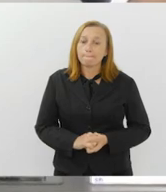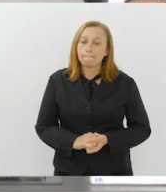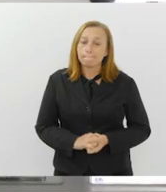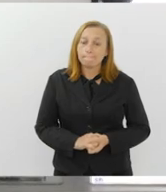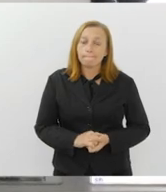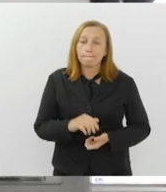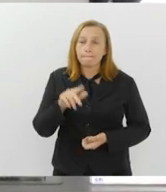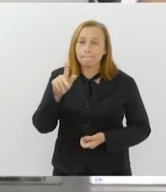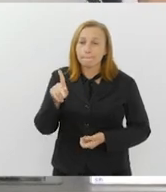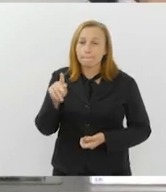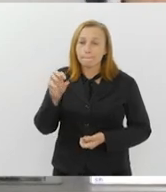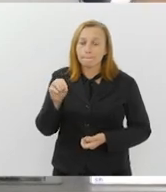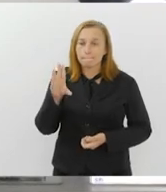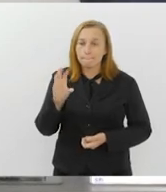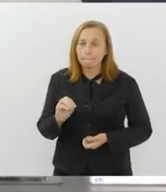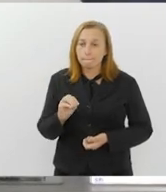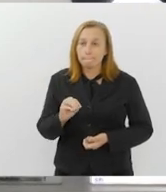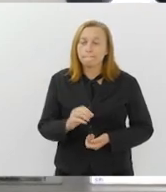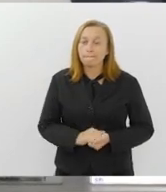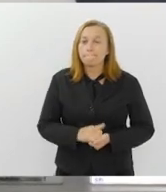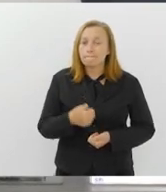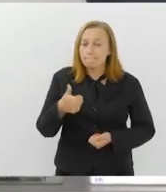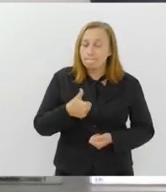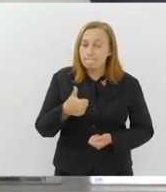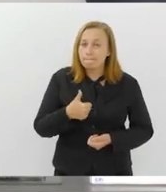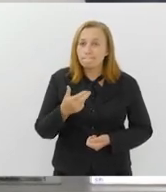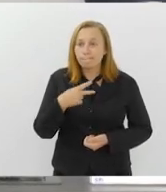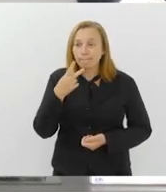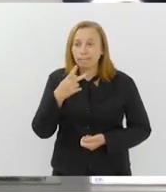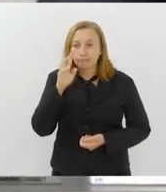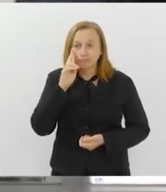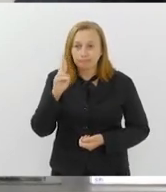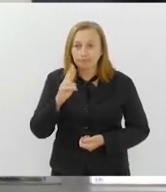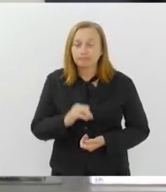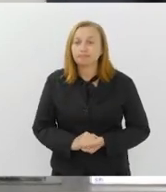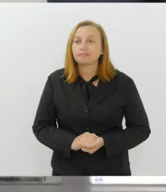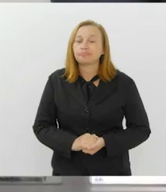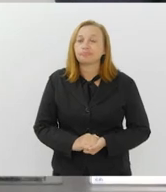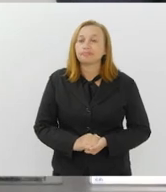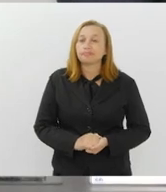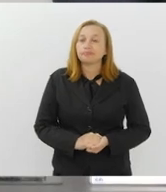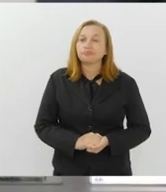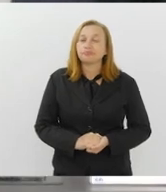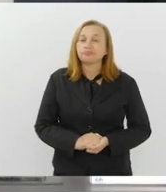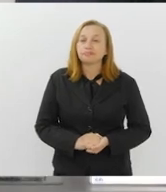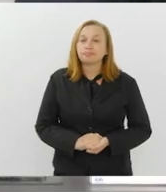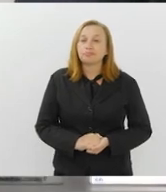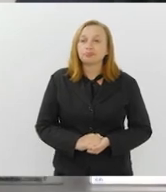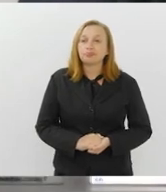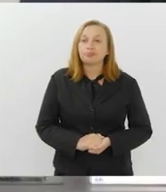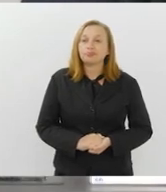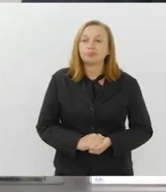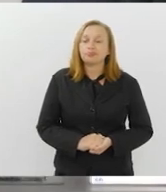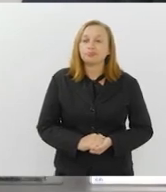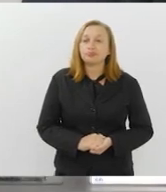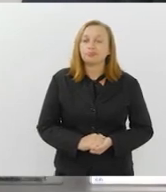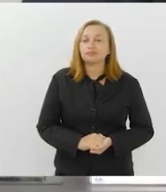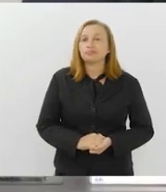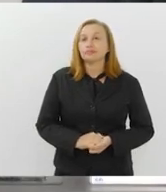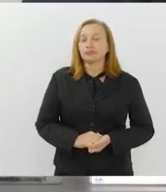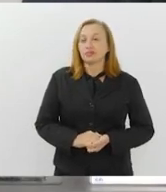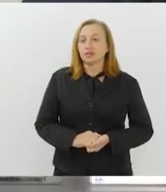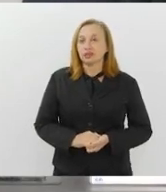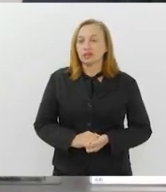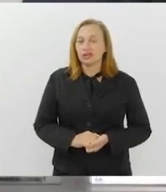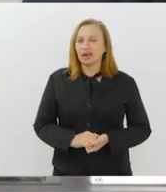Paulo Roberto, primeiramente gostaria de falar para o senhor que a garantia das pessoas com TEA veio de